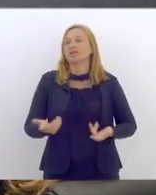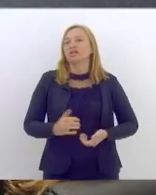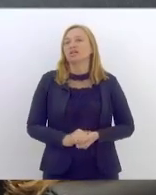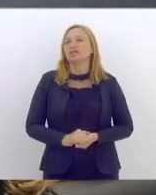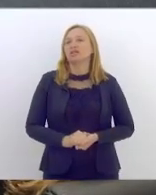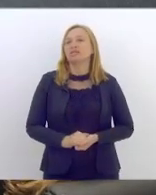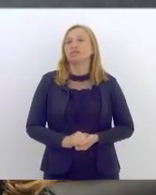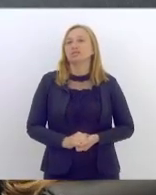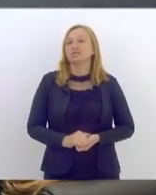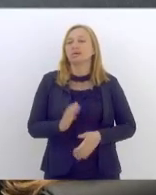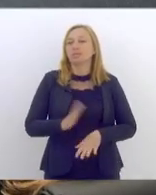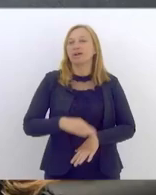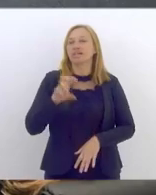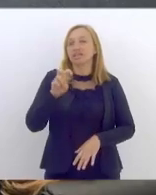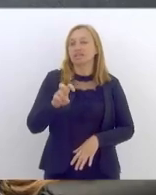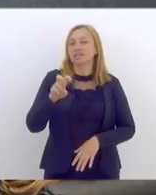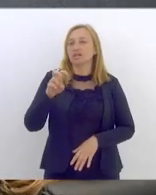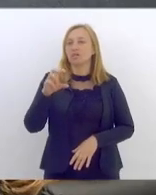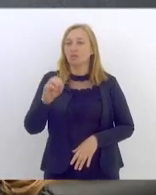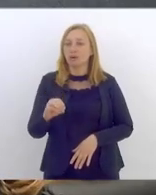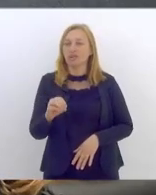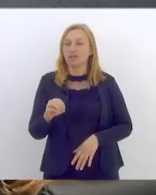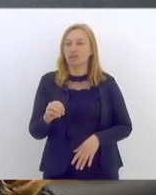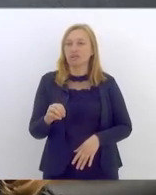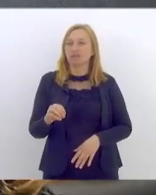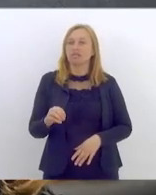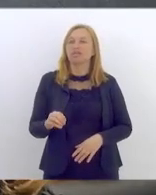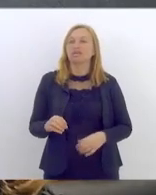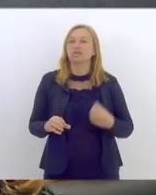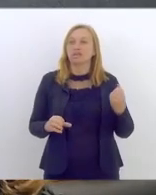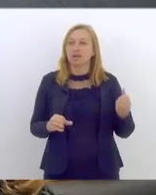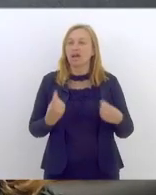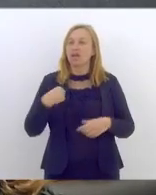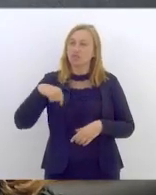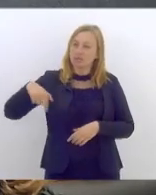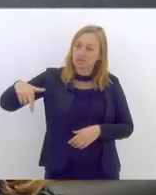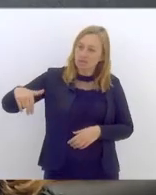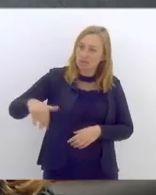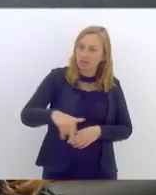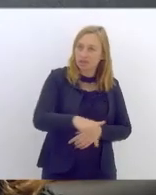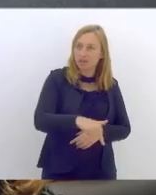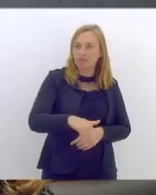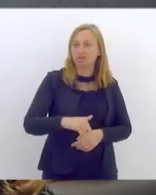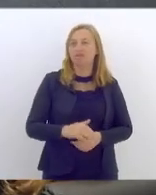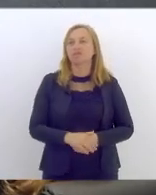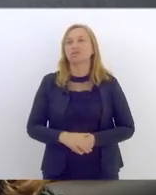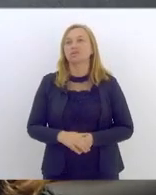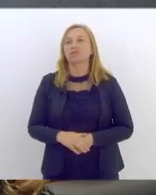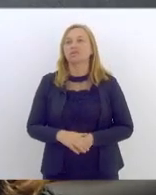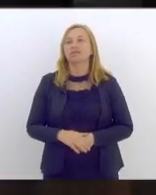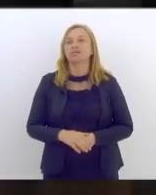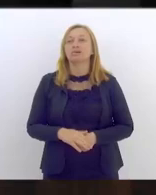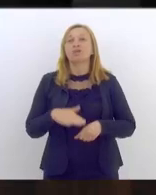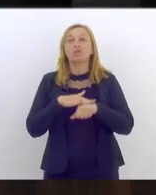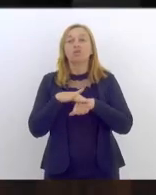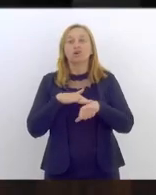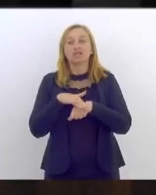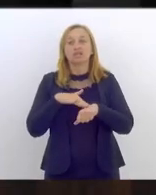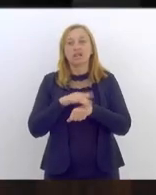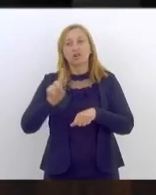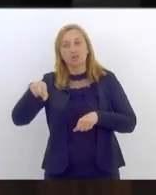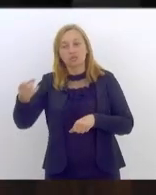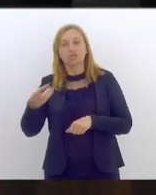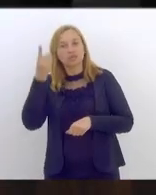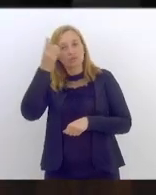e tava aqui mais de 50 6 aí eu desci e a gente começou eu comecei a conversar com os demais